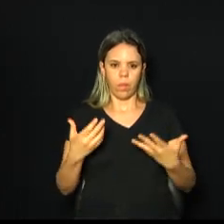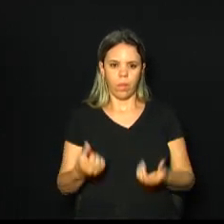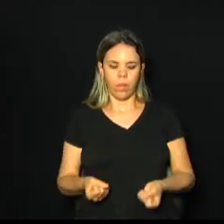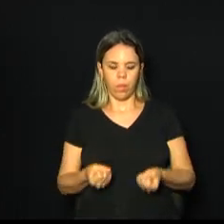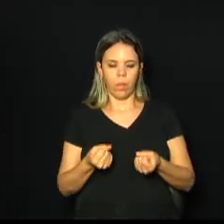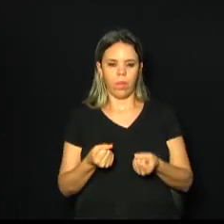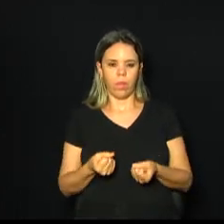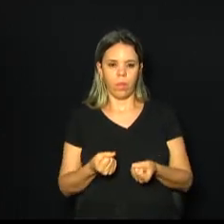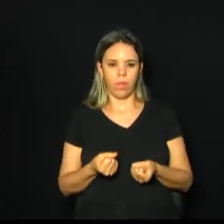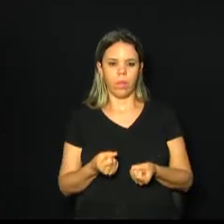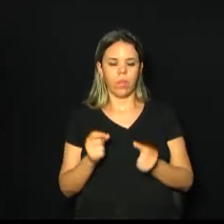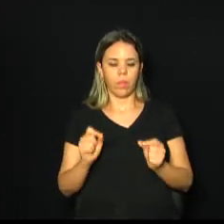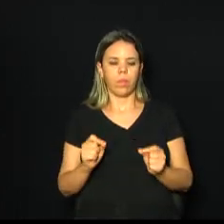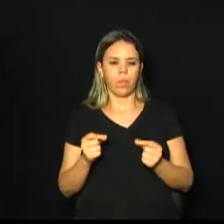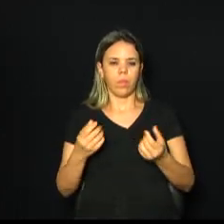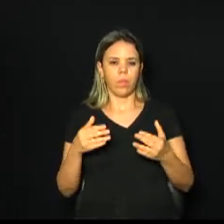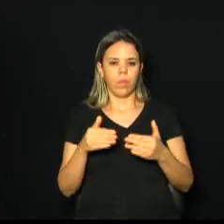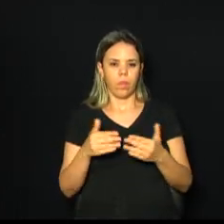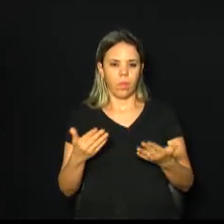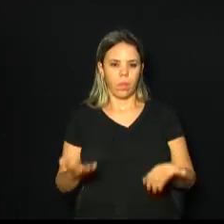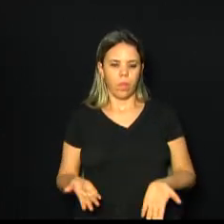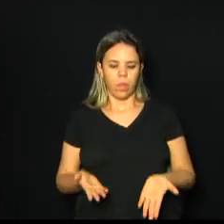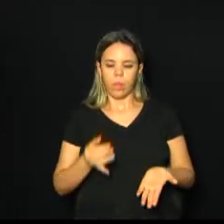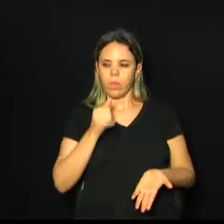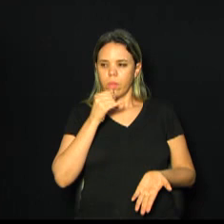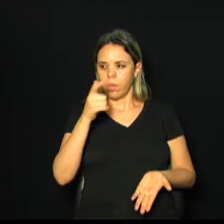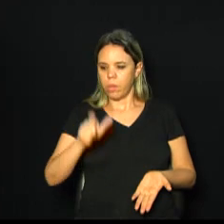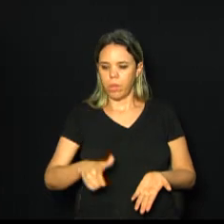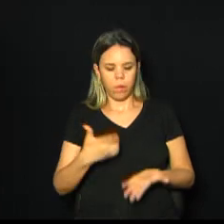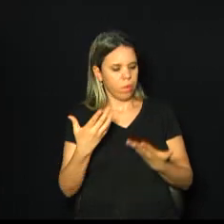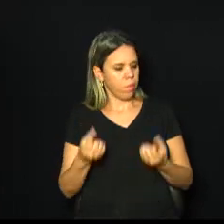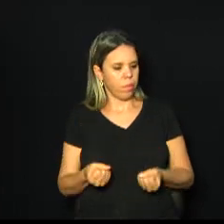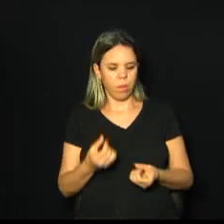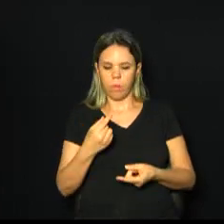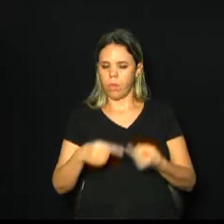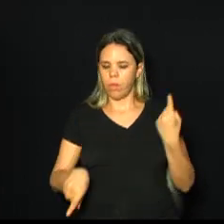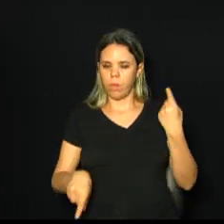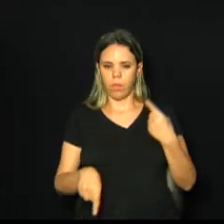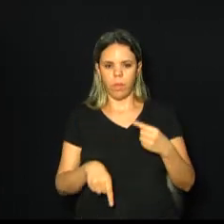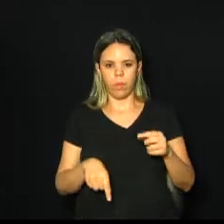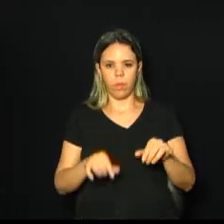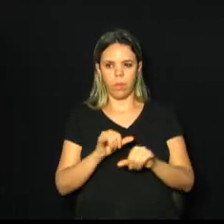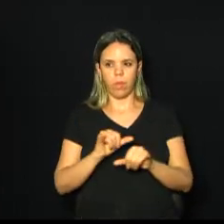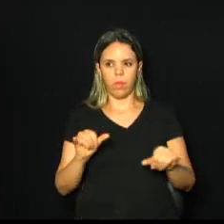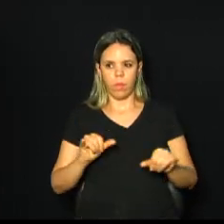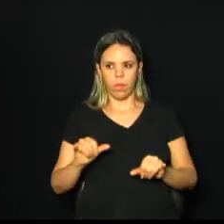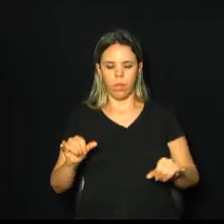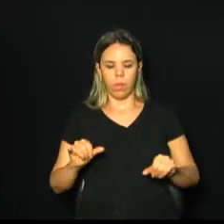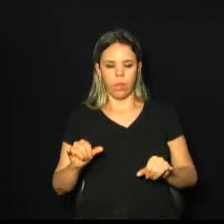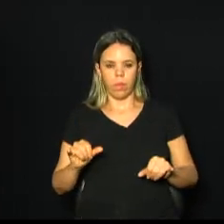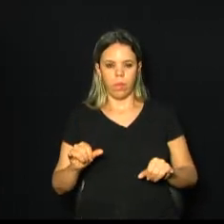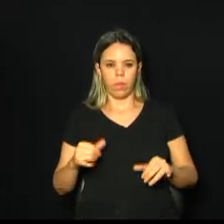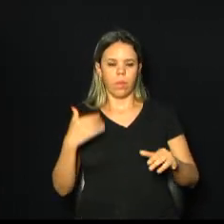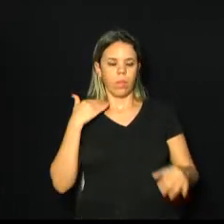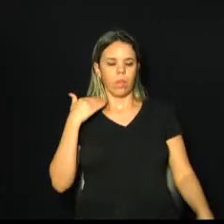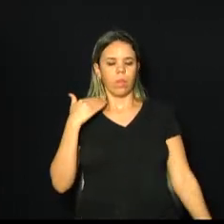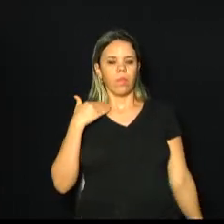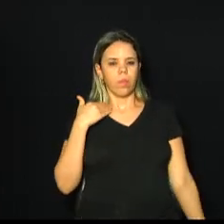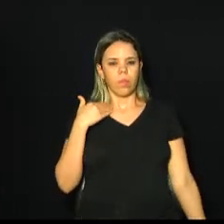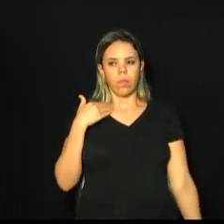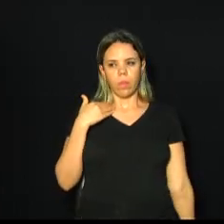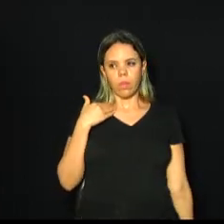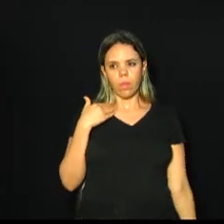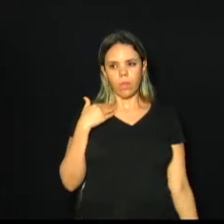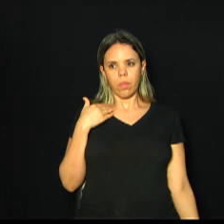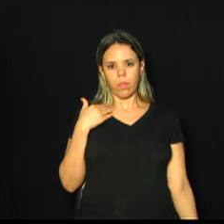Olha o consentimento. Né? Que se a pessoa não consente, tem um exemplo, por exemplo, de uma propaganda de um banco,